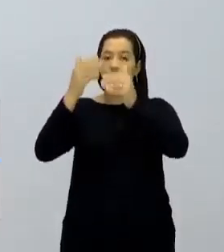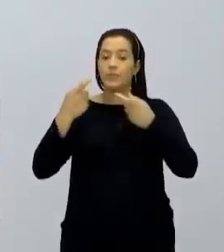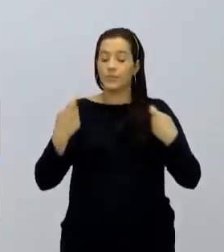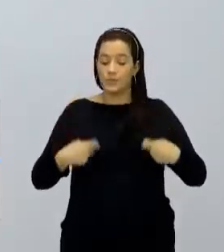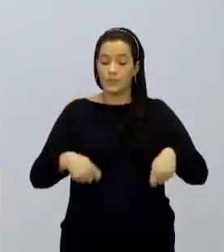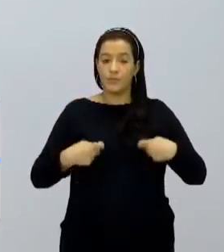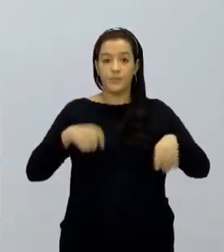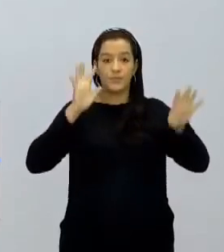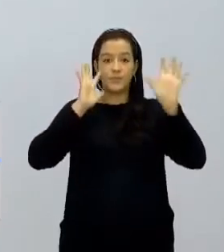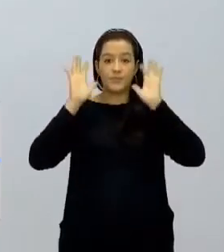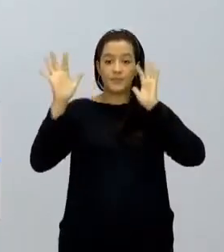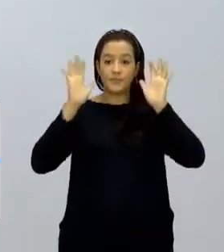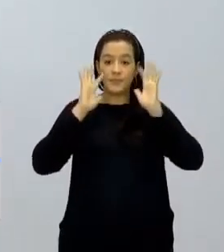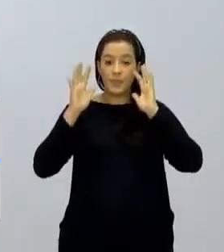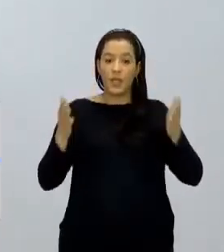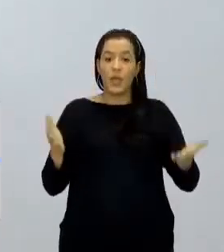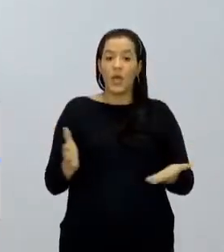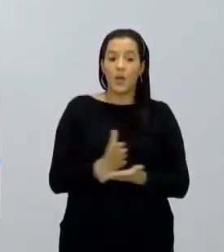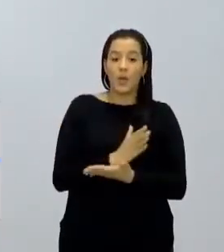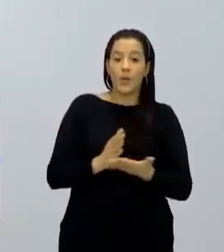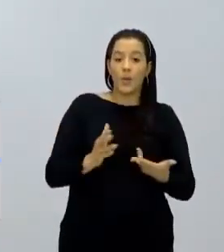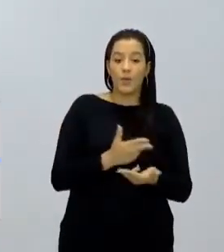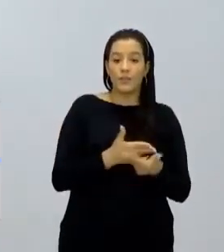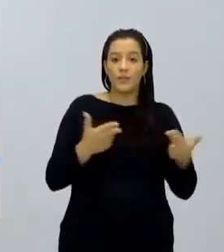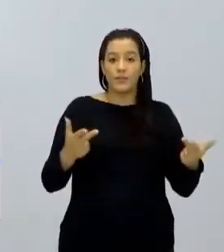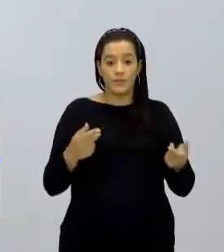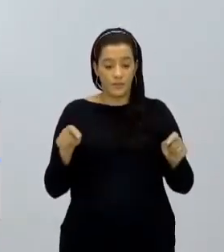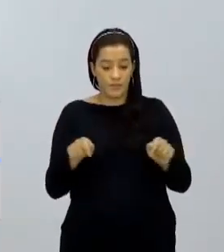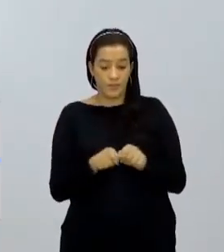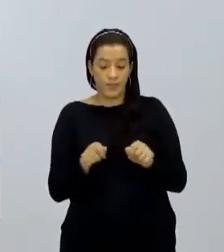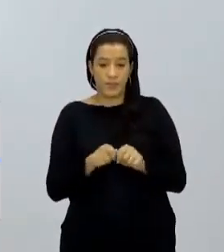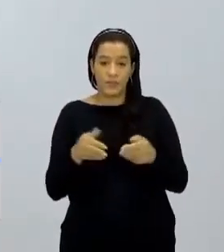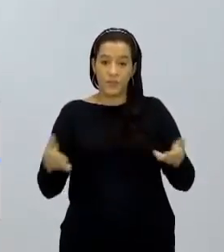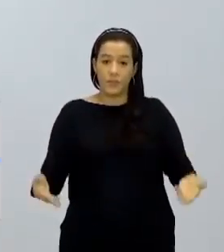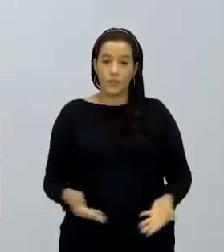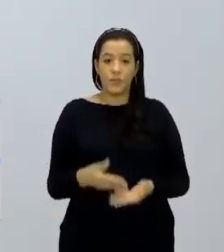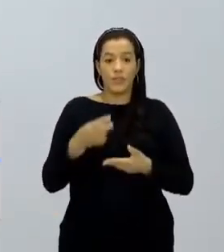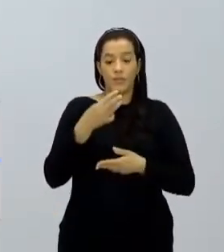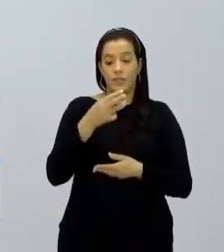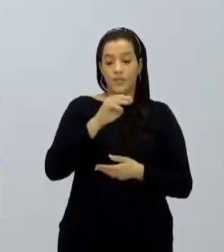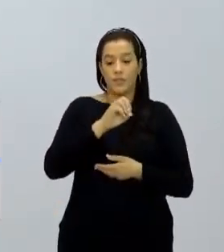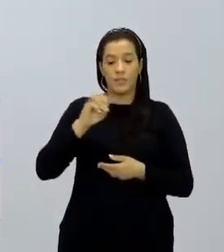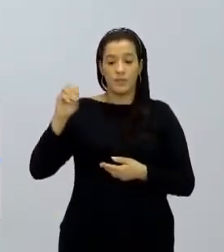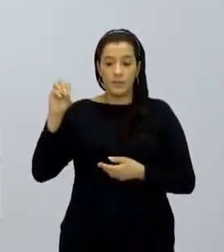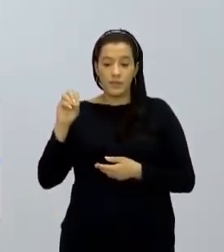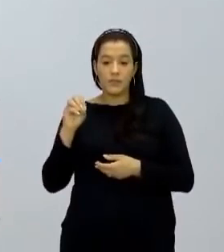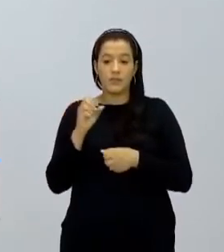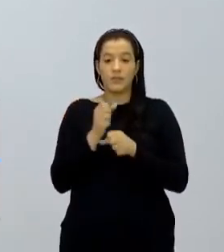faz hoje que não cabe mais fazer, né, gente? Poxa, 300 anos de